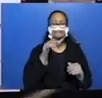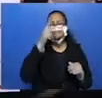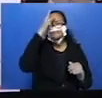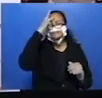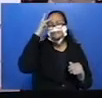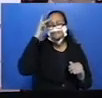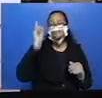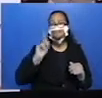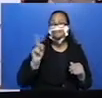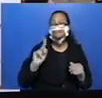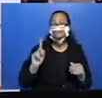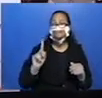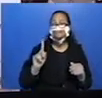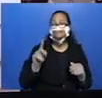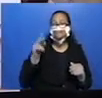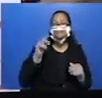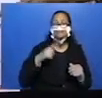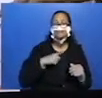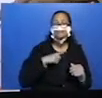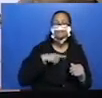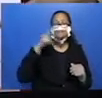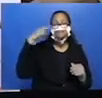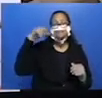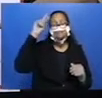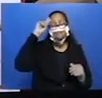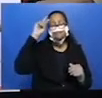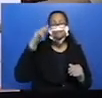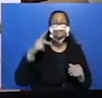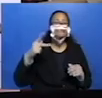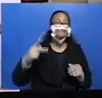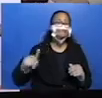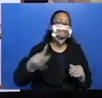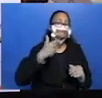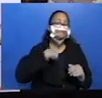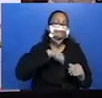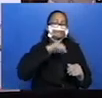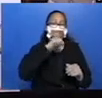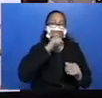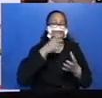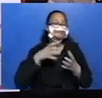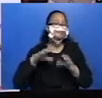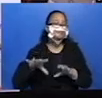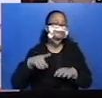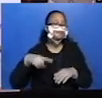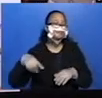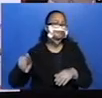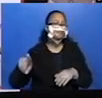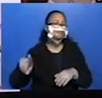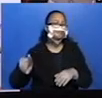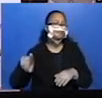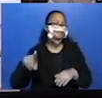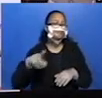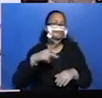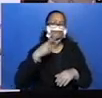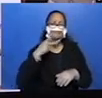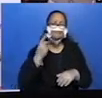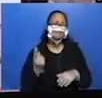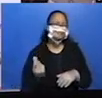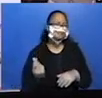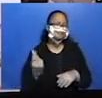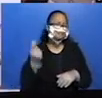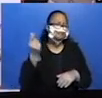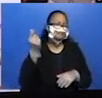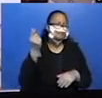não participasse da história. Olha só. Seu pai não queria ir, dizia que era muito caro e